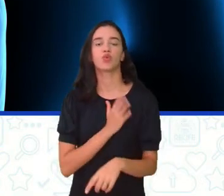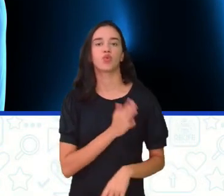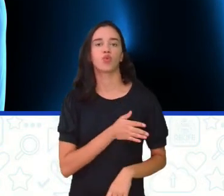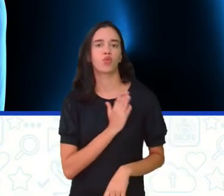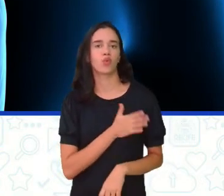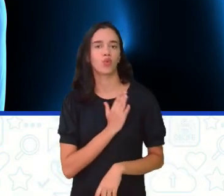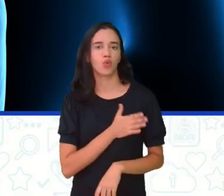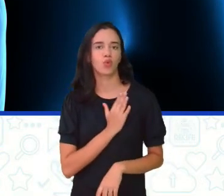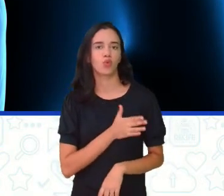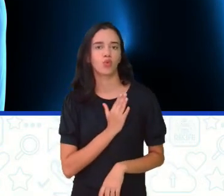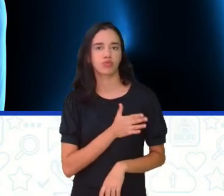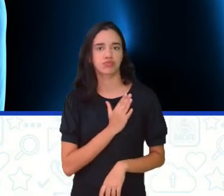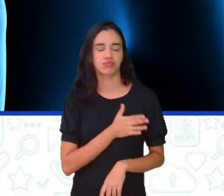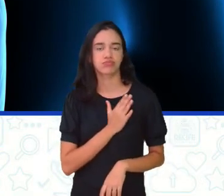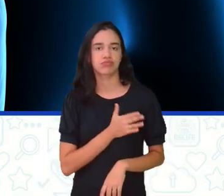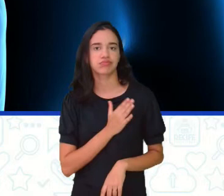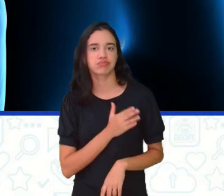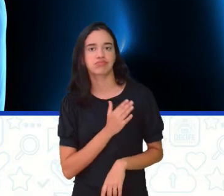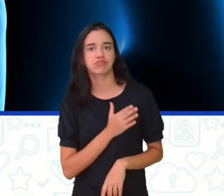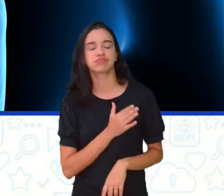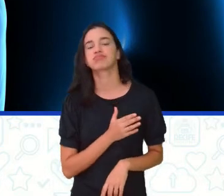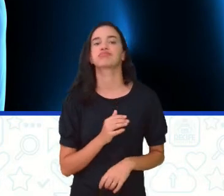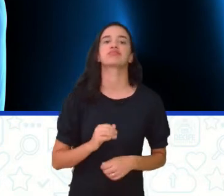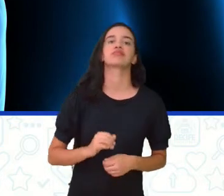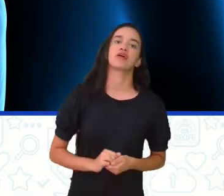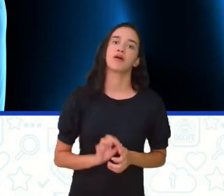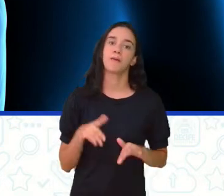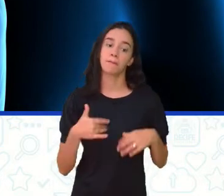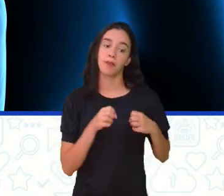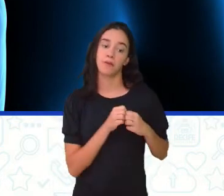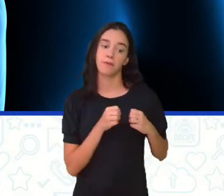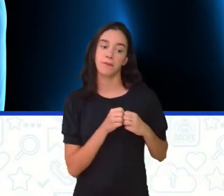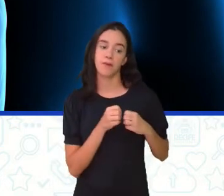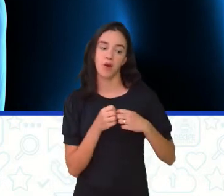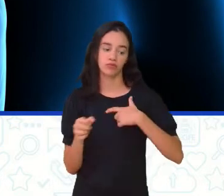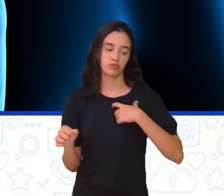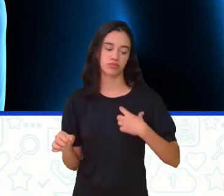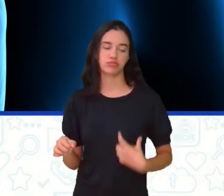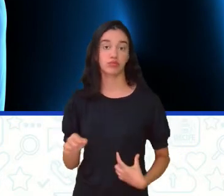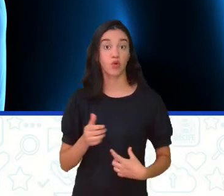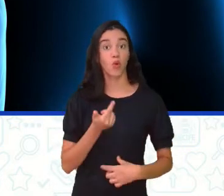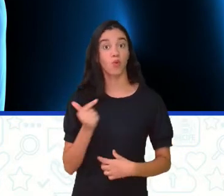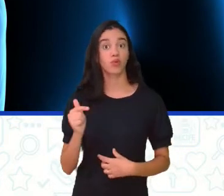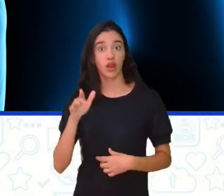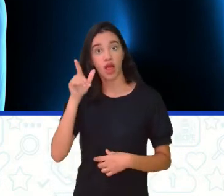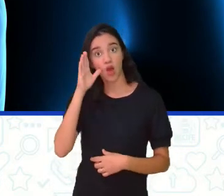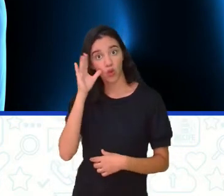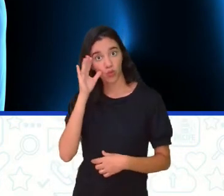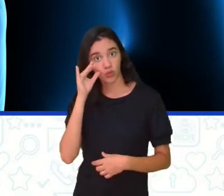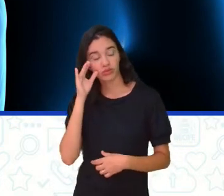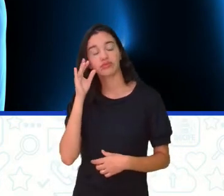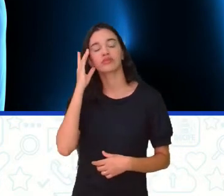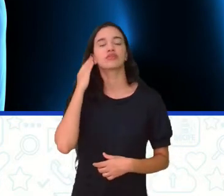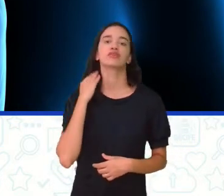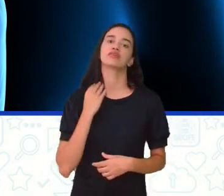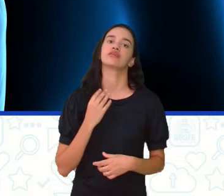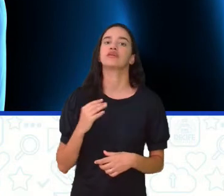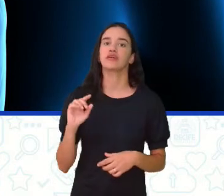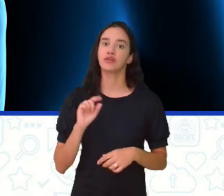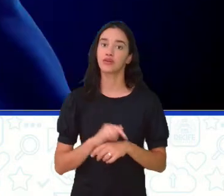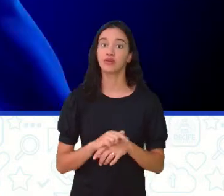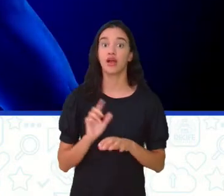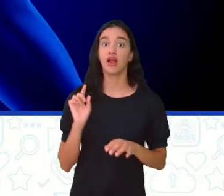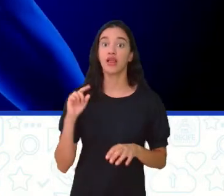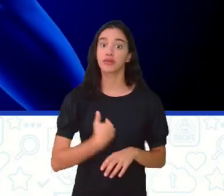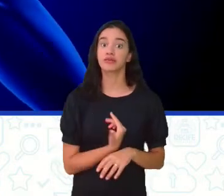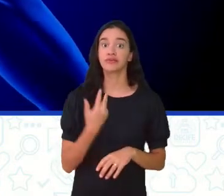alojado do ladinho aí de um dos pulmões. Uma outra curiosidade que a gente vai falar durante a aula. Então, vimos aí a